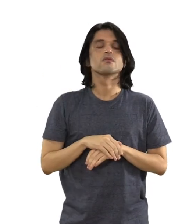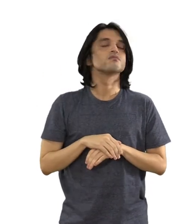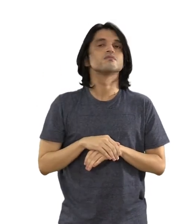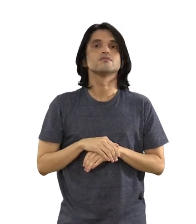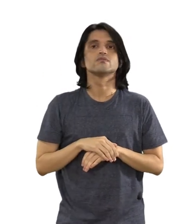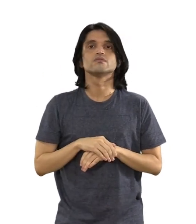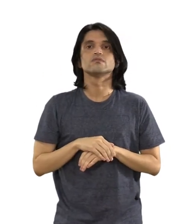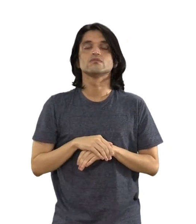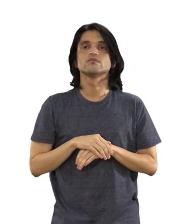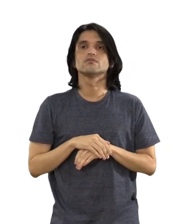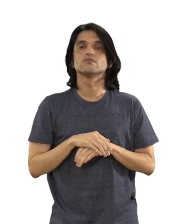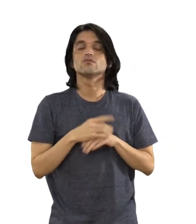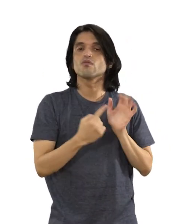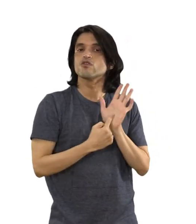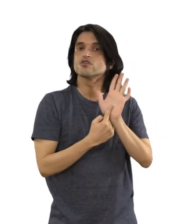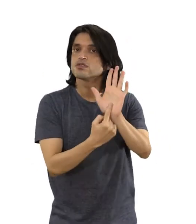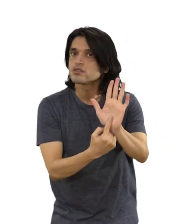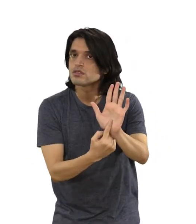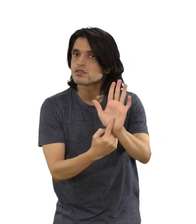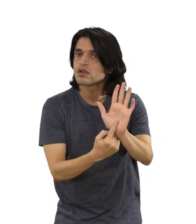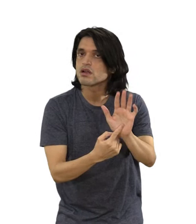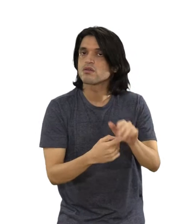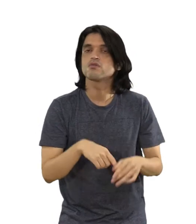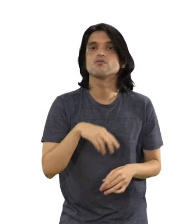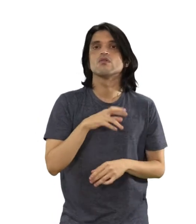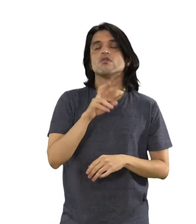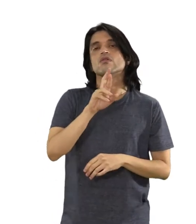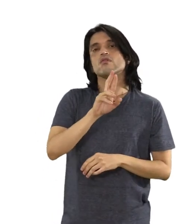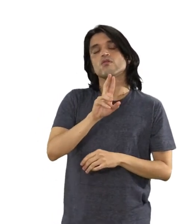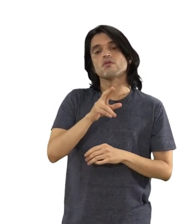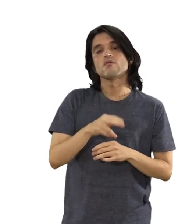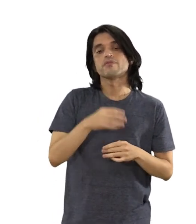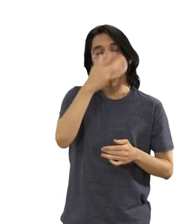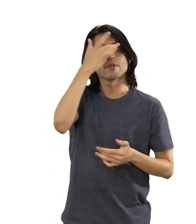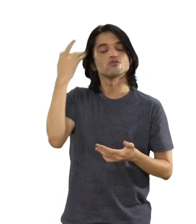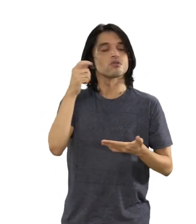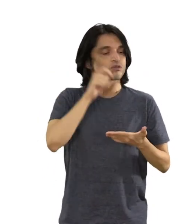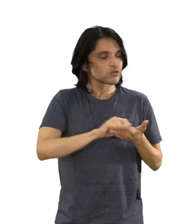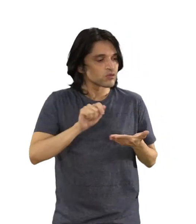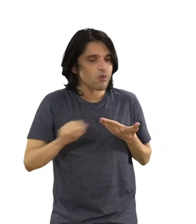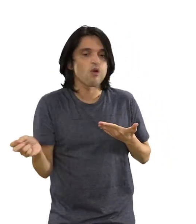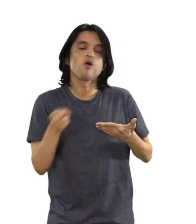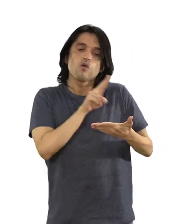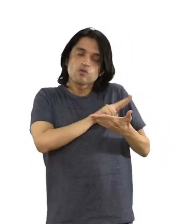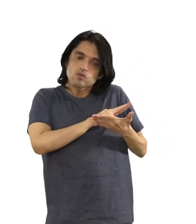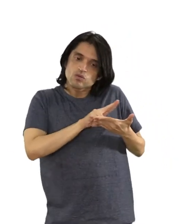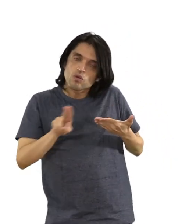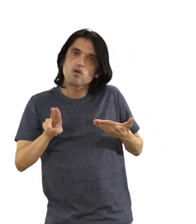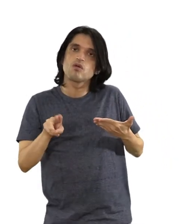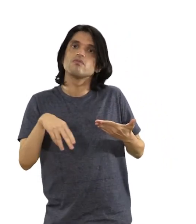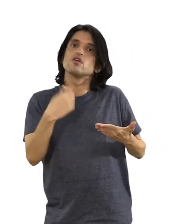Identificação do requerente: nome, número de documento, nacionalidade,